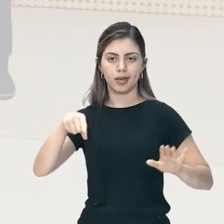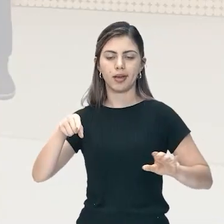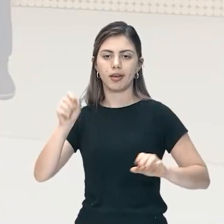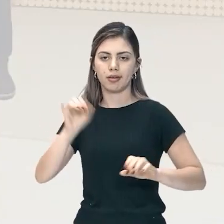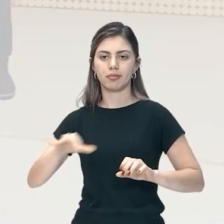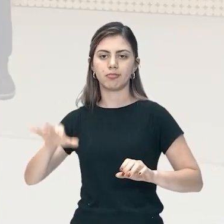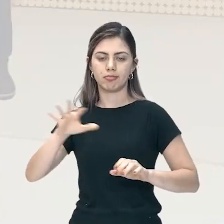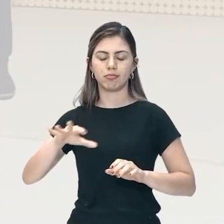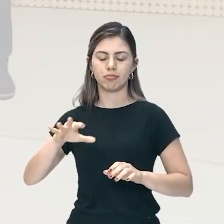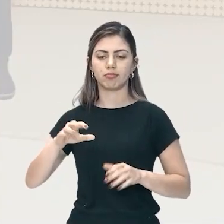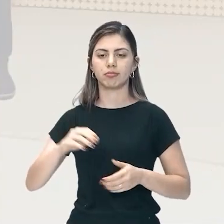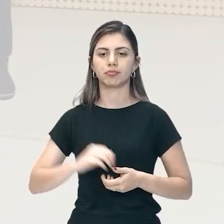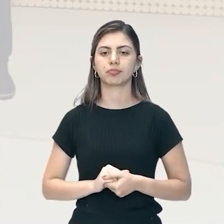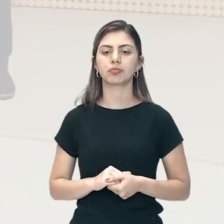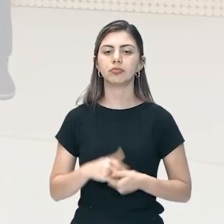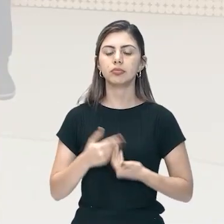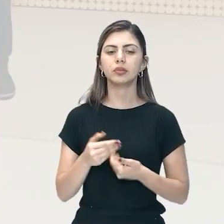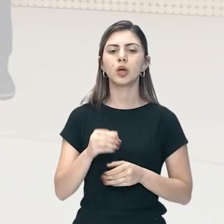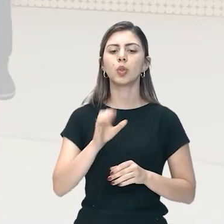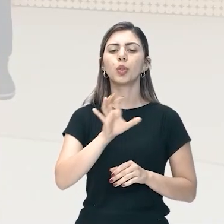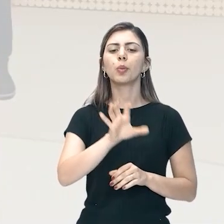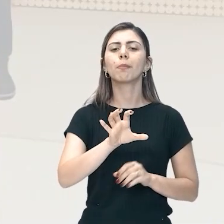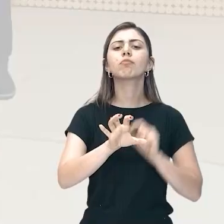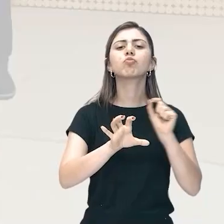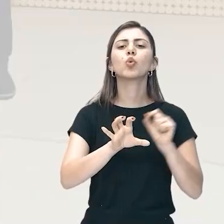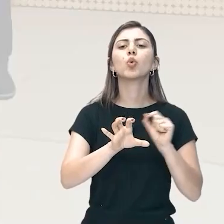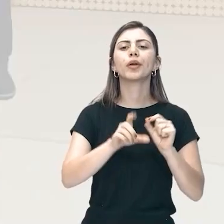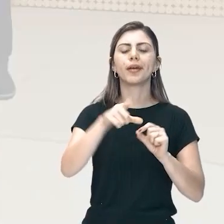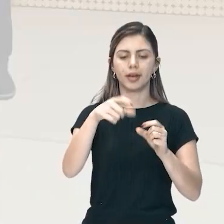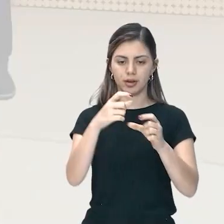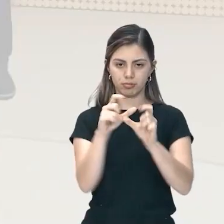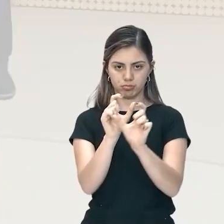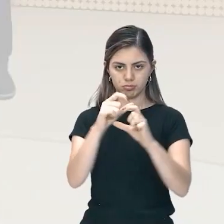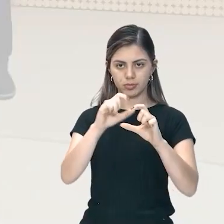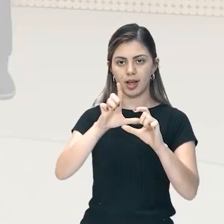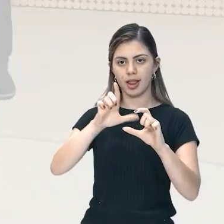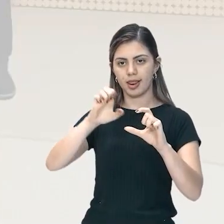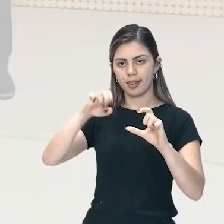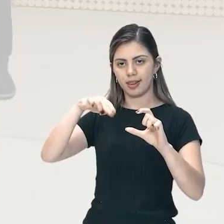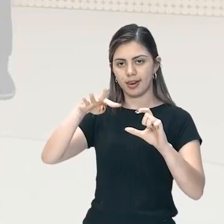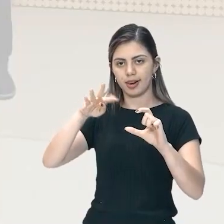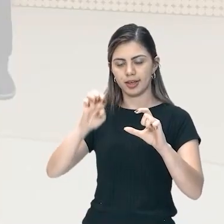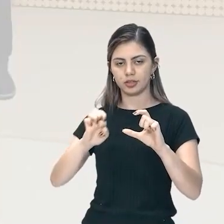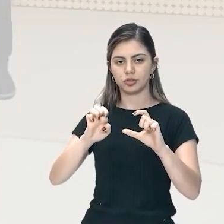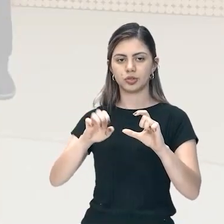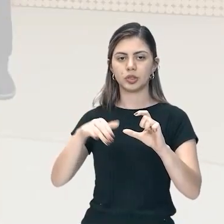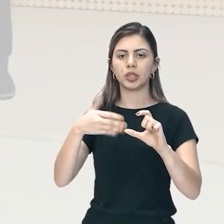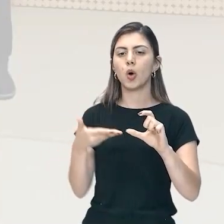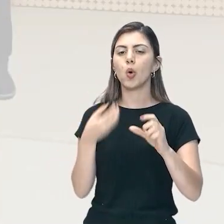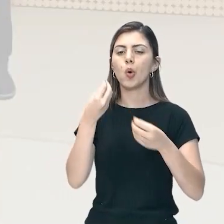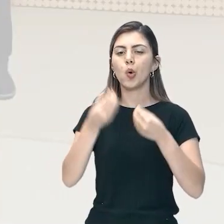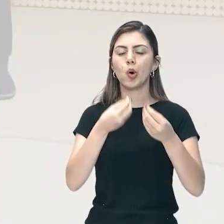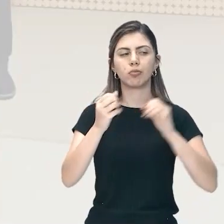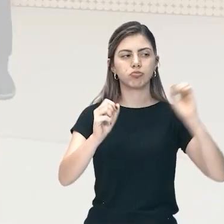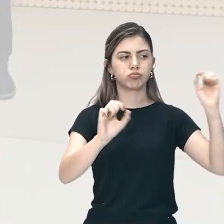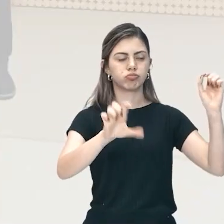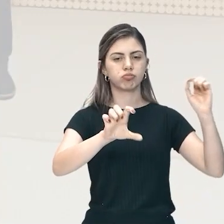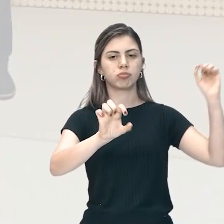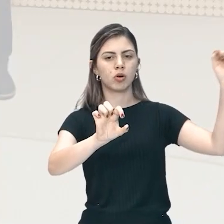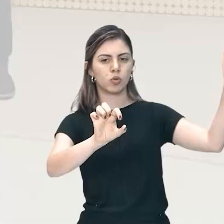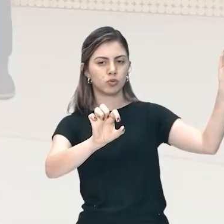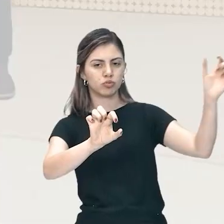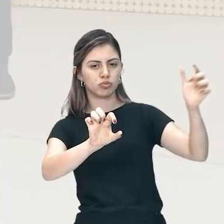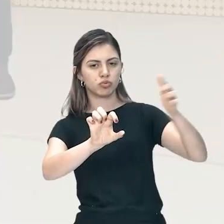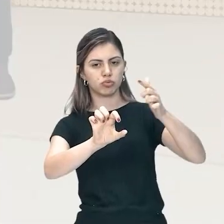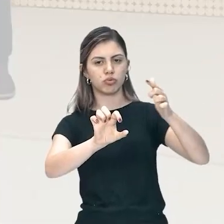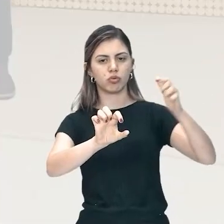No meio, eu tenho aquilo que nós chamamos de lente, tá, pessoal? Ó, os raios de luz, eles vão passar por